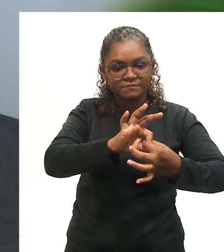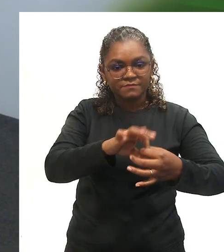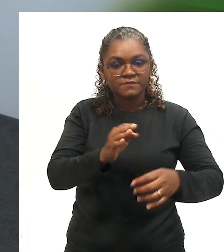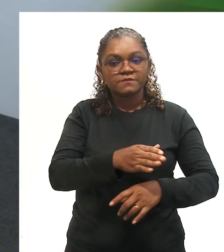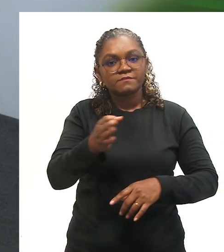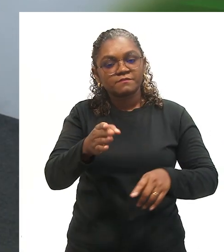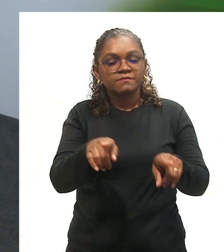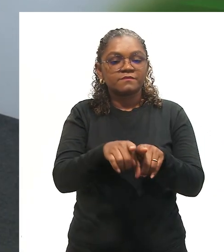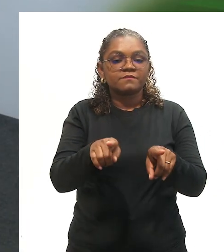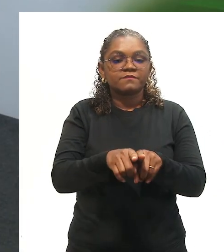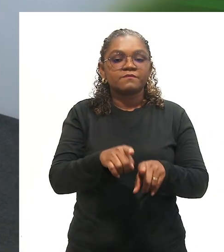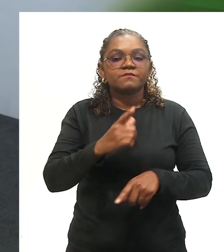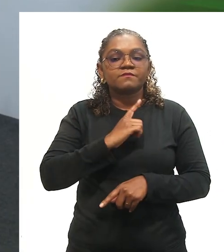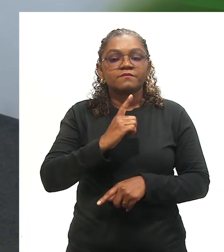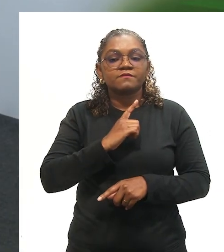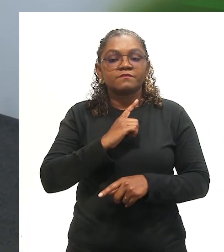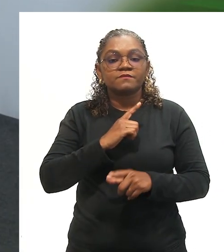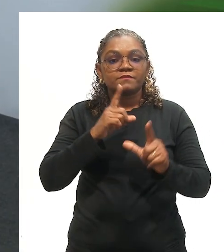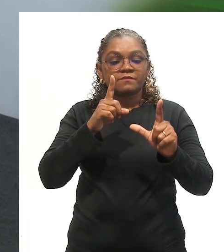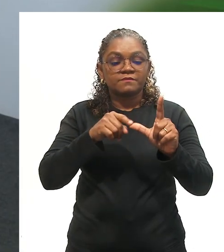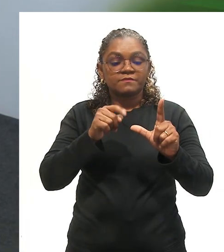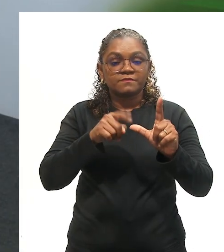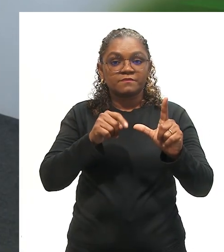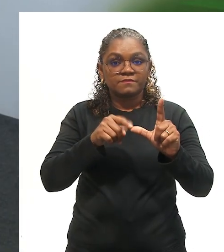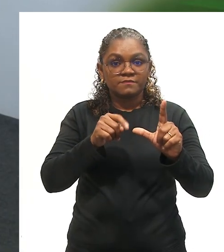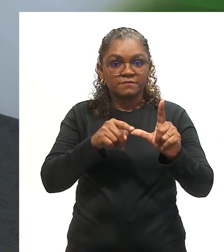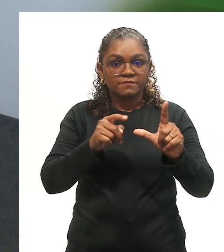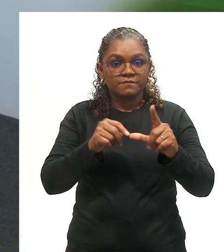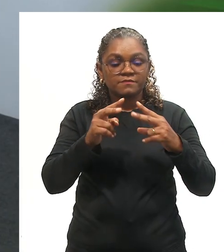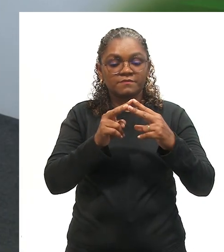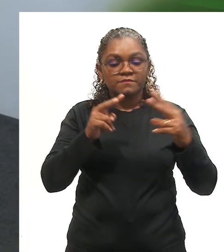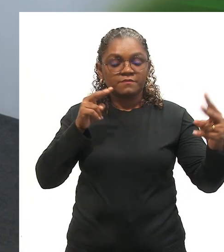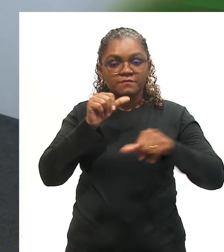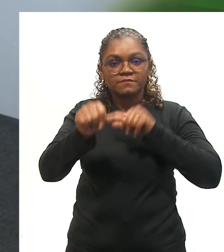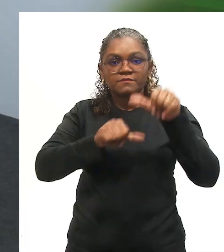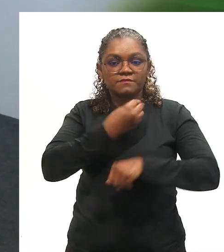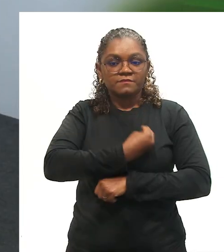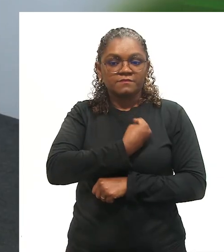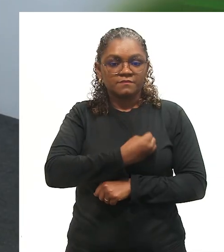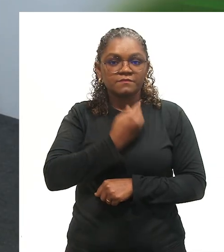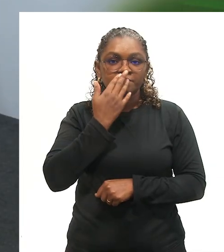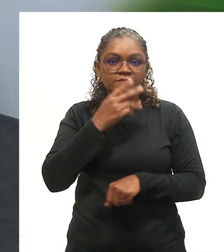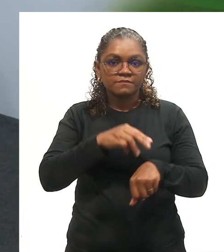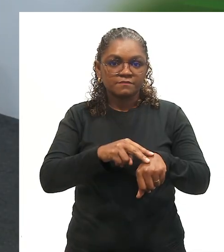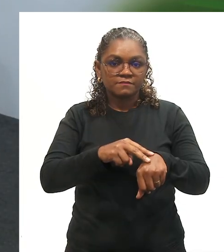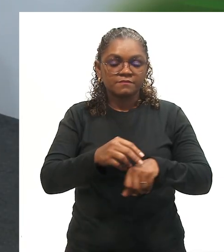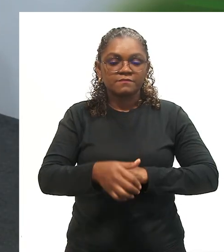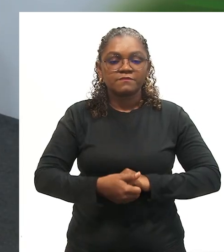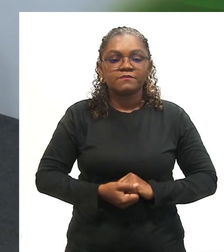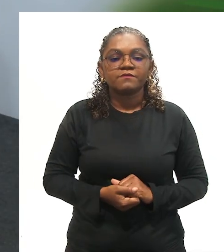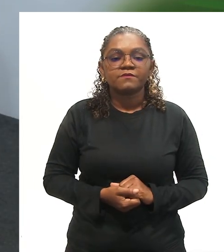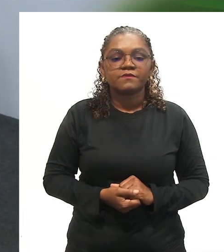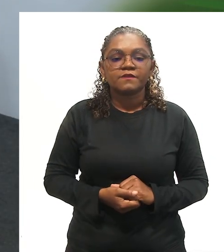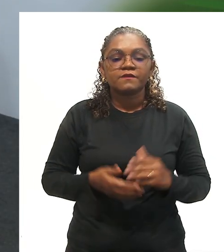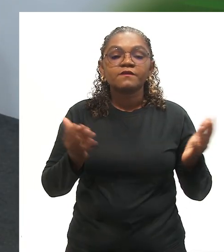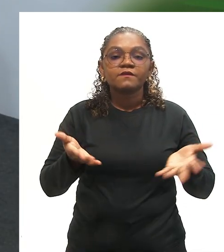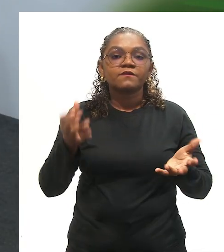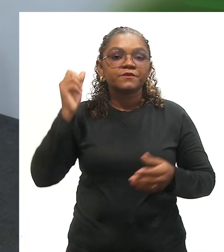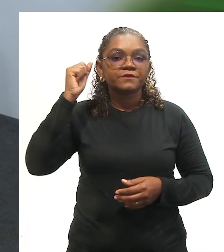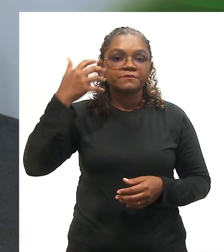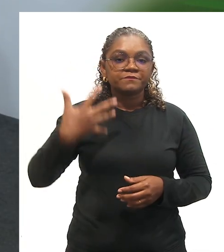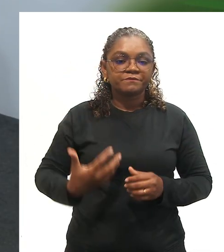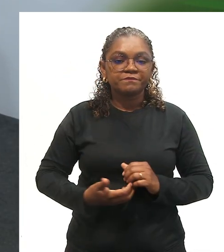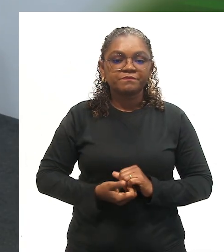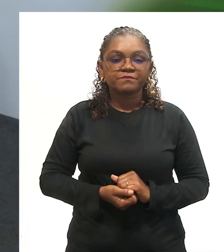lado, a gente vê as palavras escritas em verde. EAD, mudando realidades. Eu vou fazer agora a minha